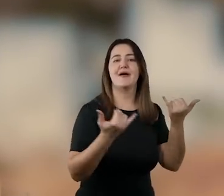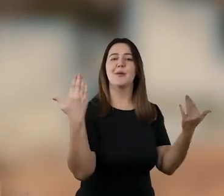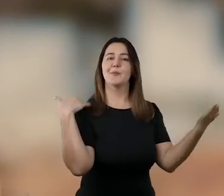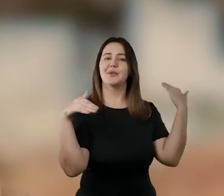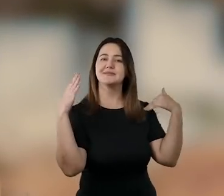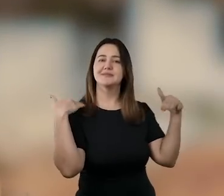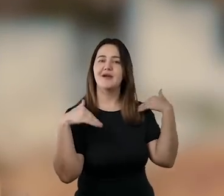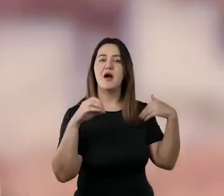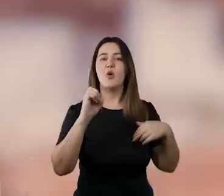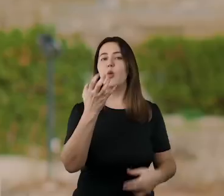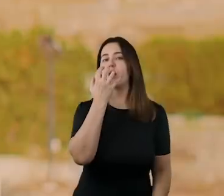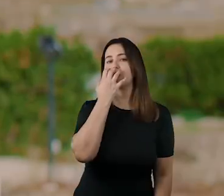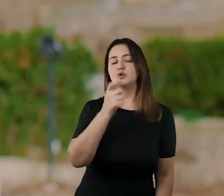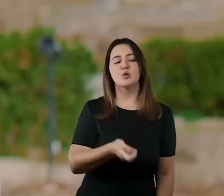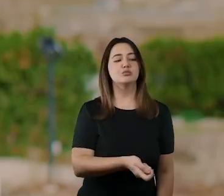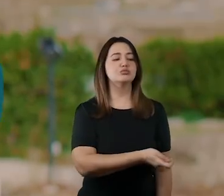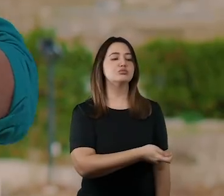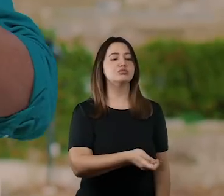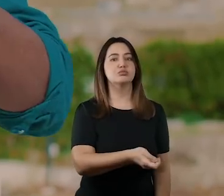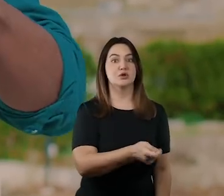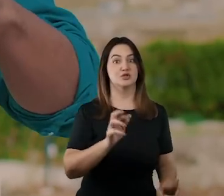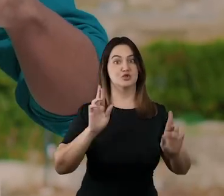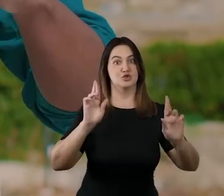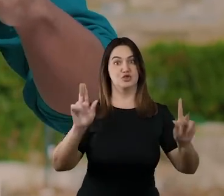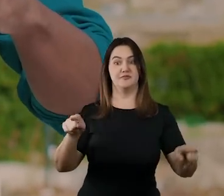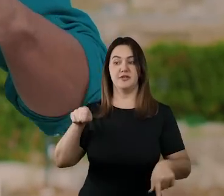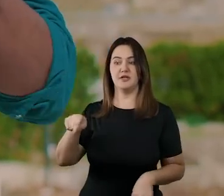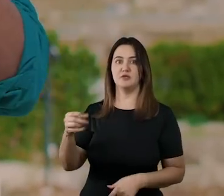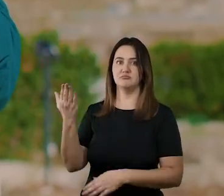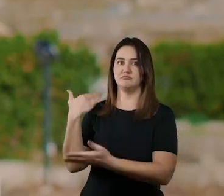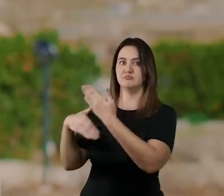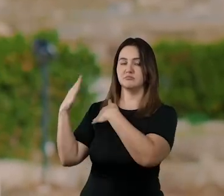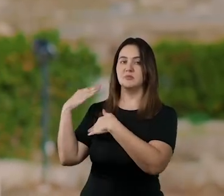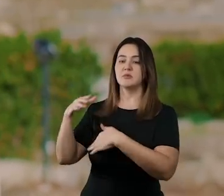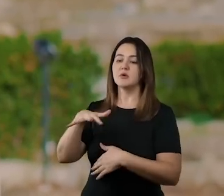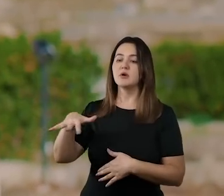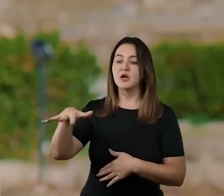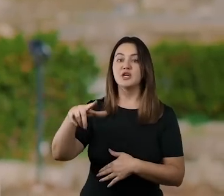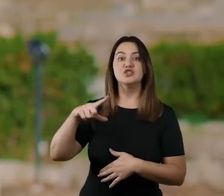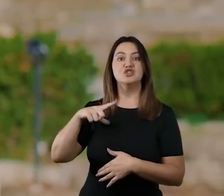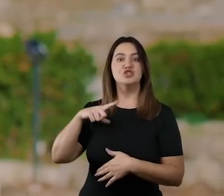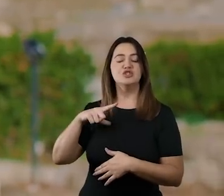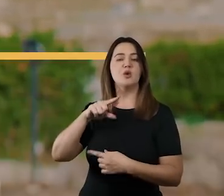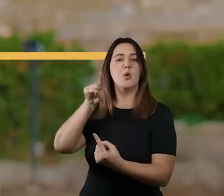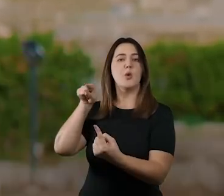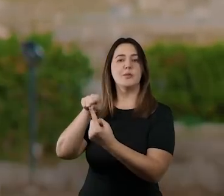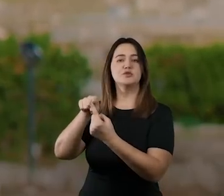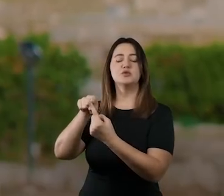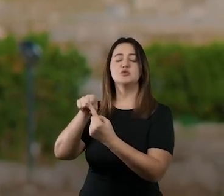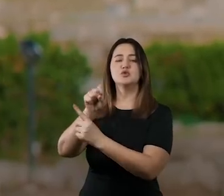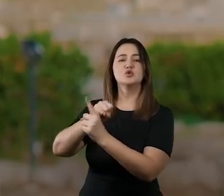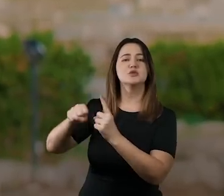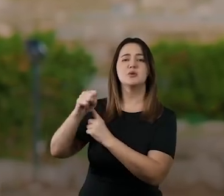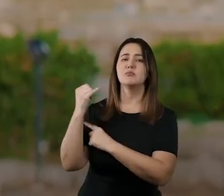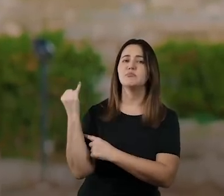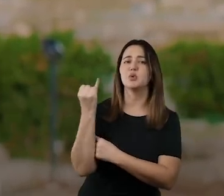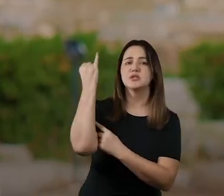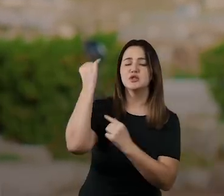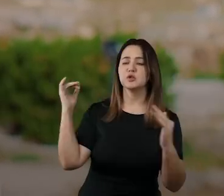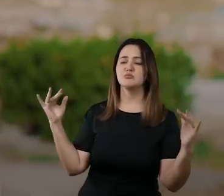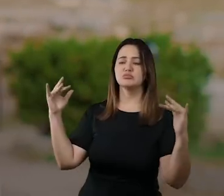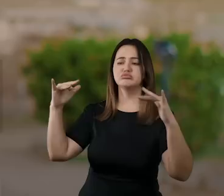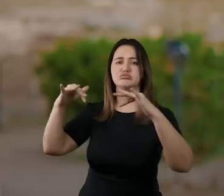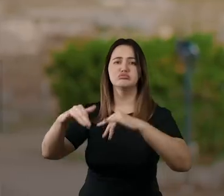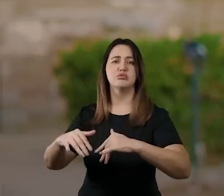seus pets também para passear. A ágora tinha uma função social importantíssima, porque aqui se reuniam os políticos para fazer os